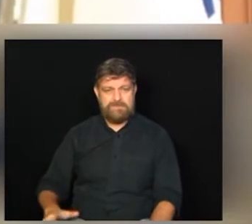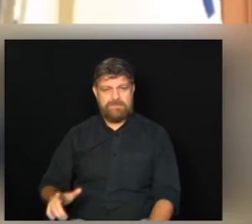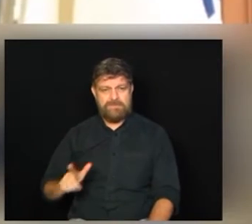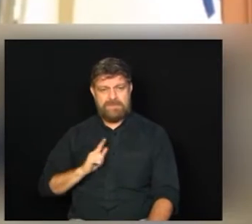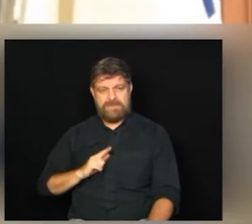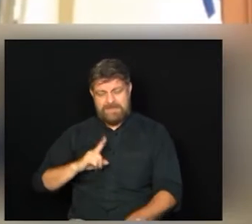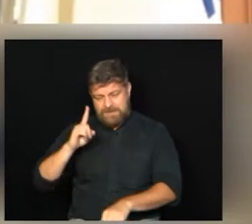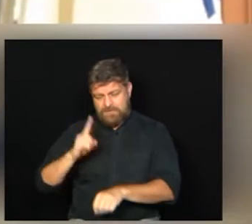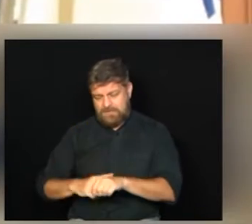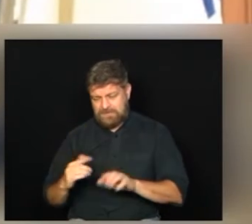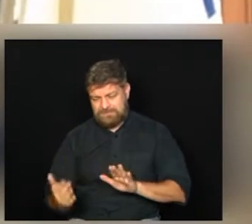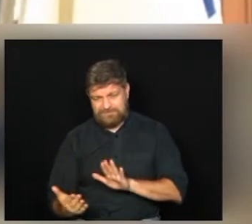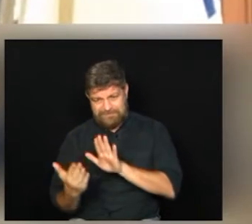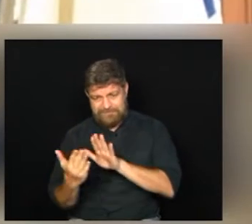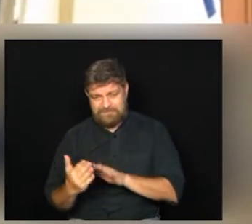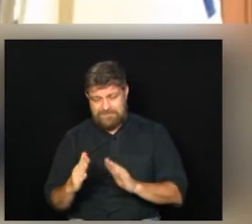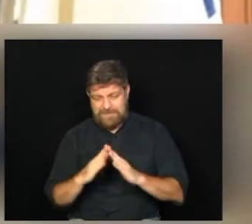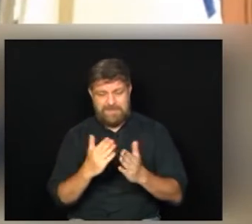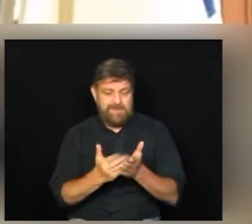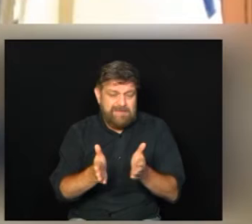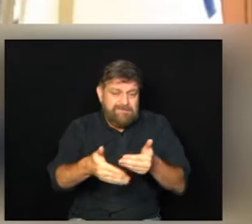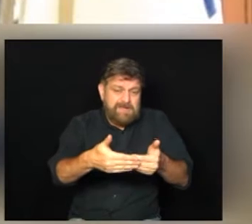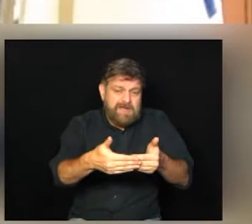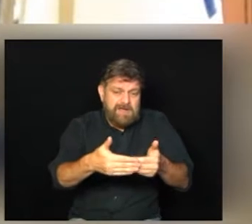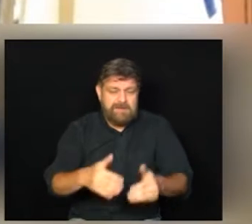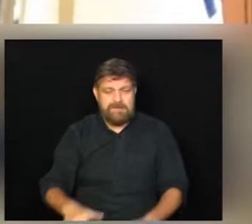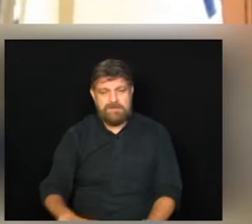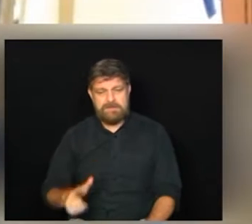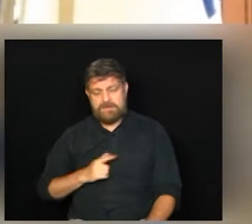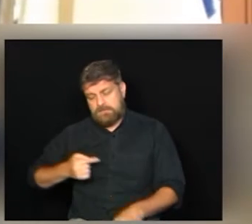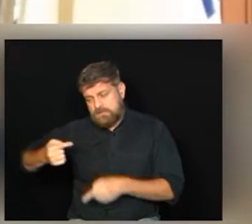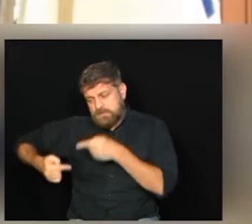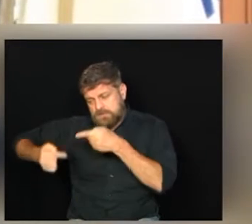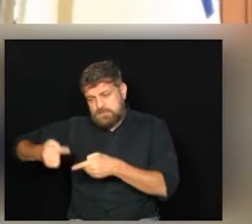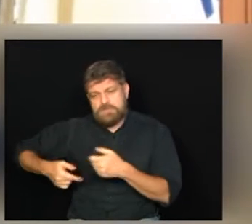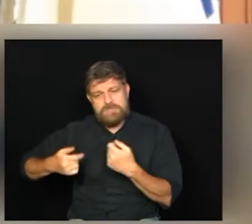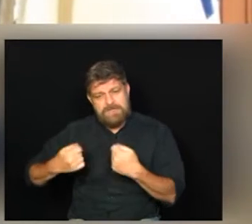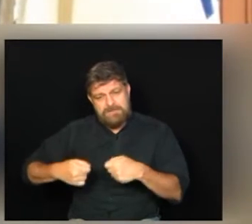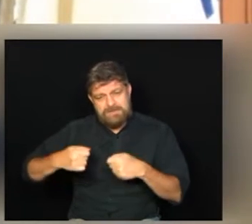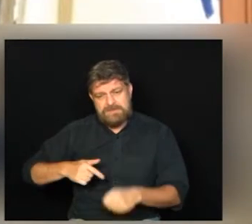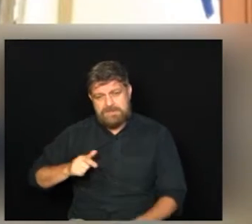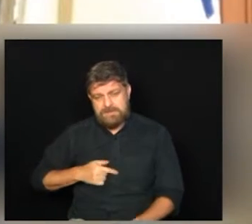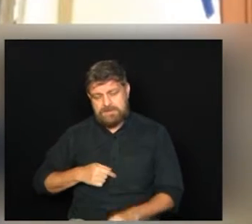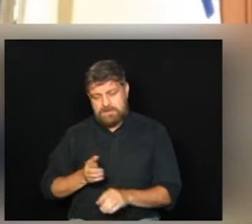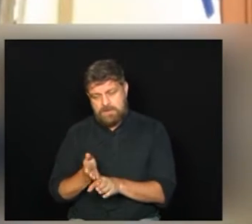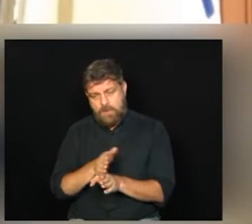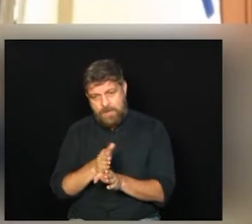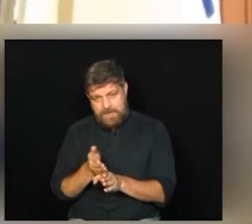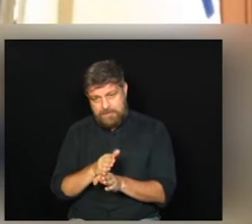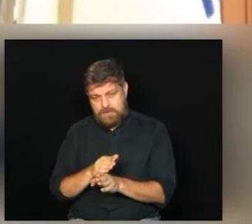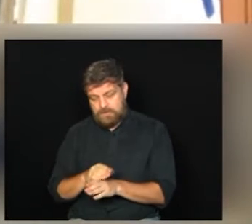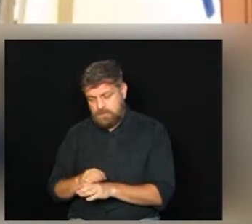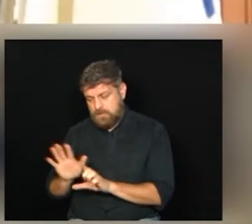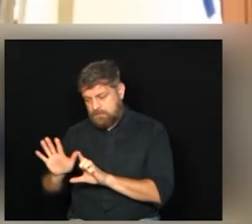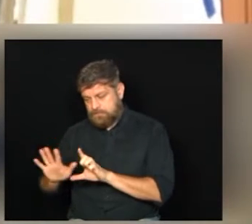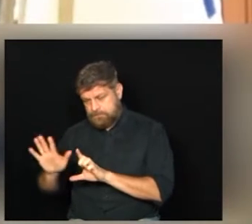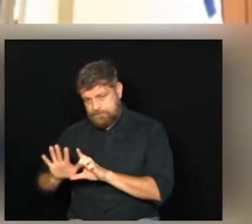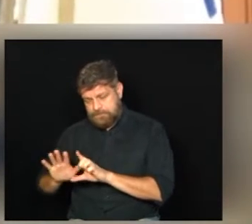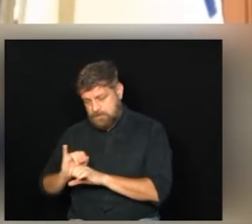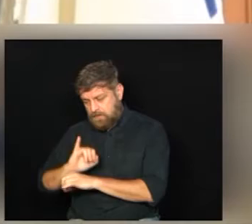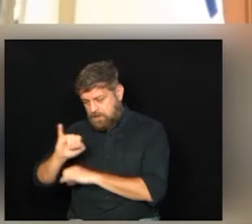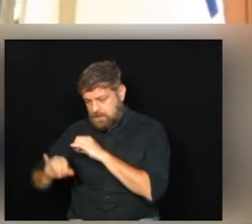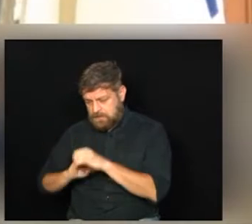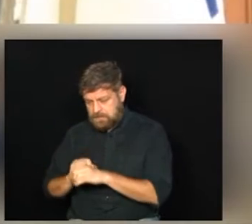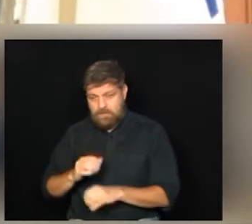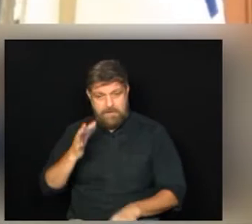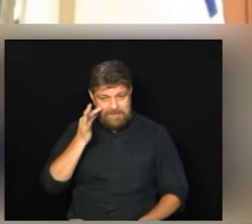esse momento no ambiente escolar. Então é preciso discutir tanto o ensino híbrido, a segurança, a